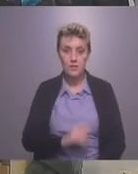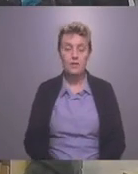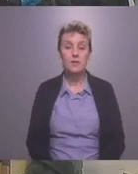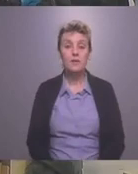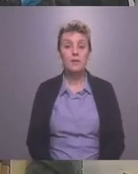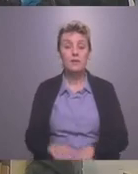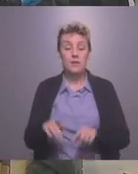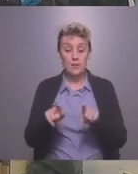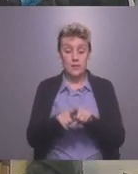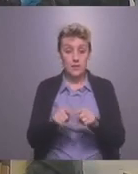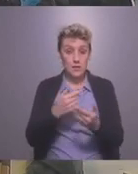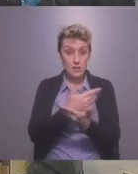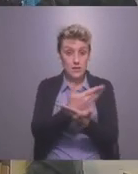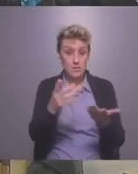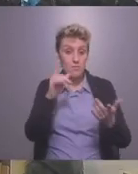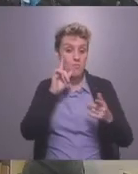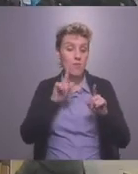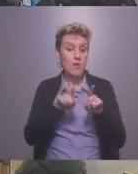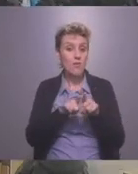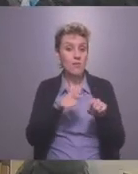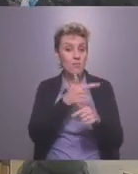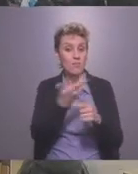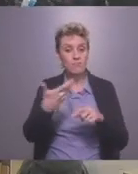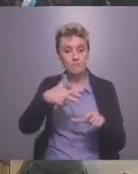Irmãos e irmãs, acomodamo-nos por um breve instante.